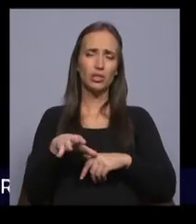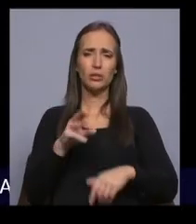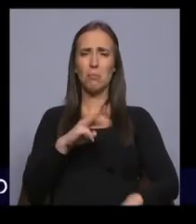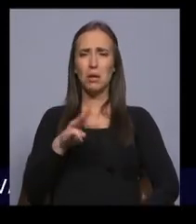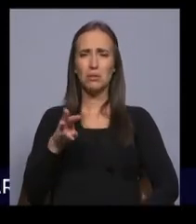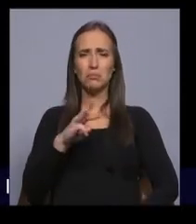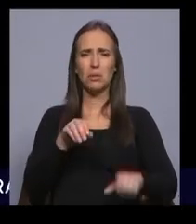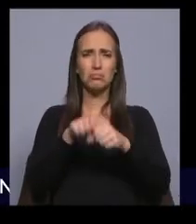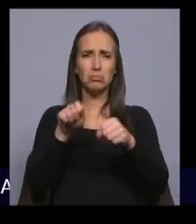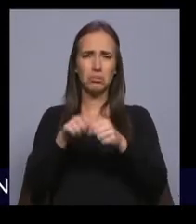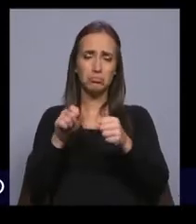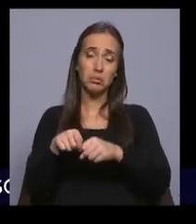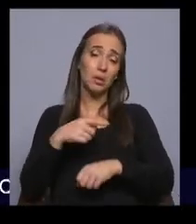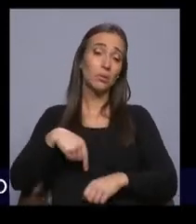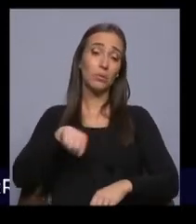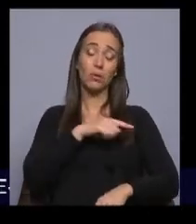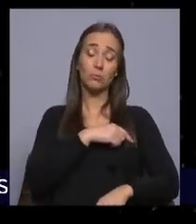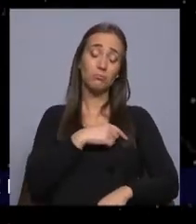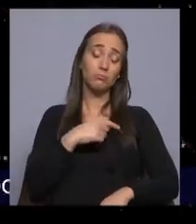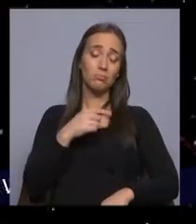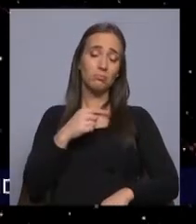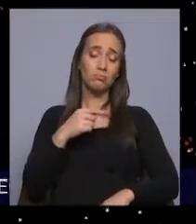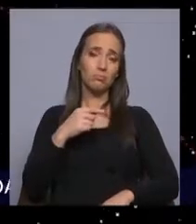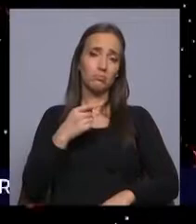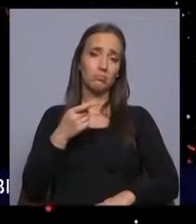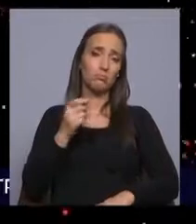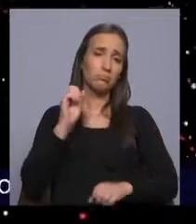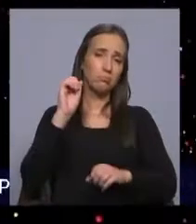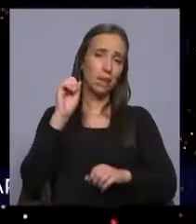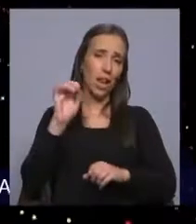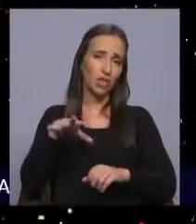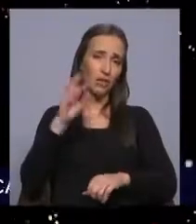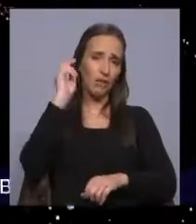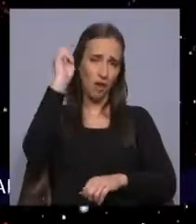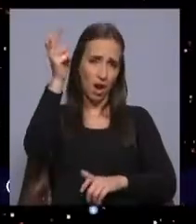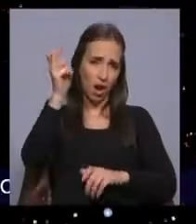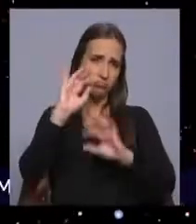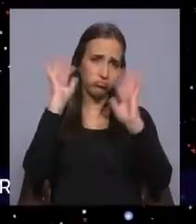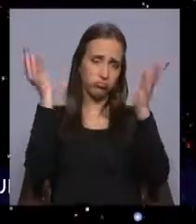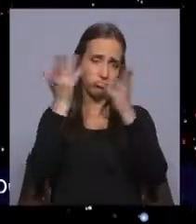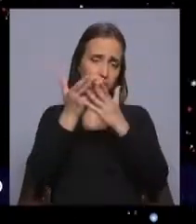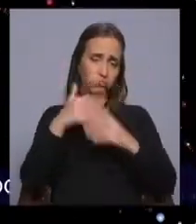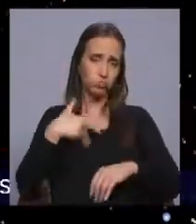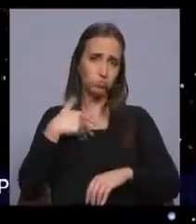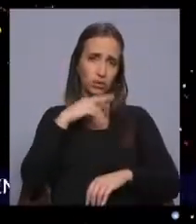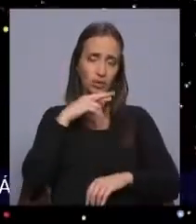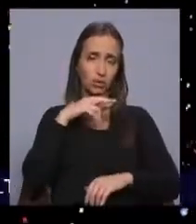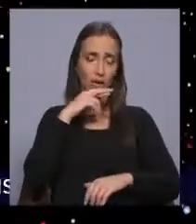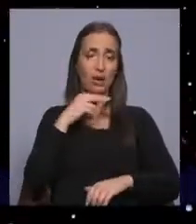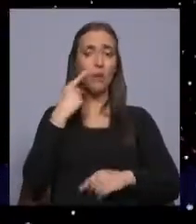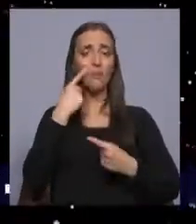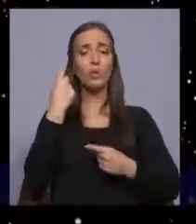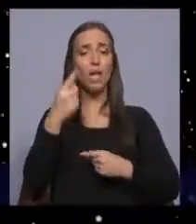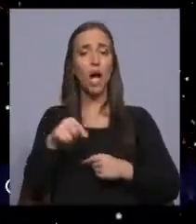detritos, é a nossa pegada ecológica triste nas órbitas baixas da Terra e não só, mostram-nos que nós temos um amigo, uma amiga